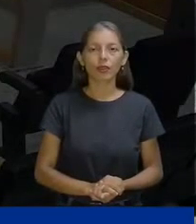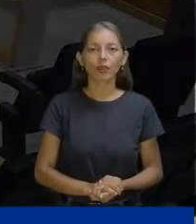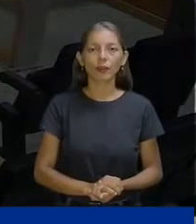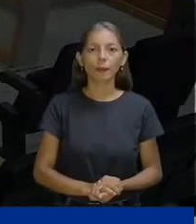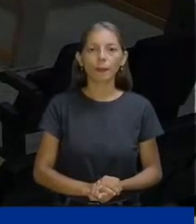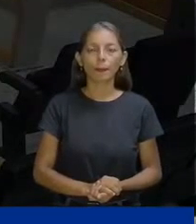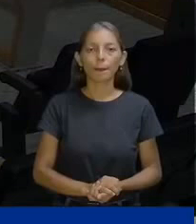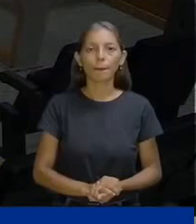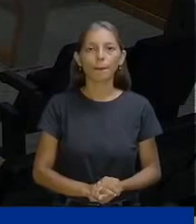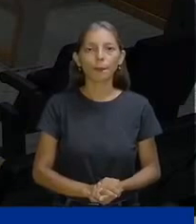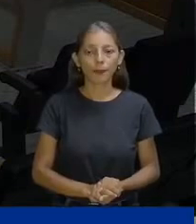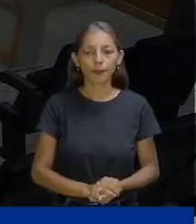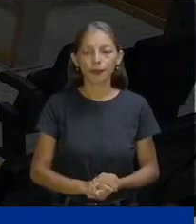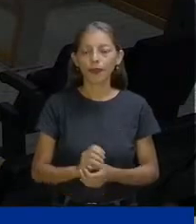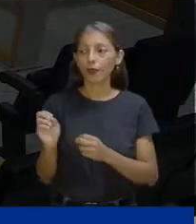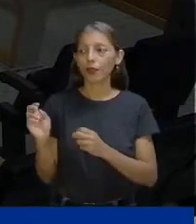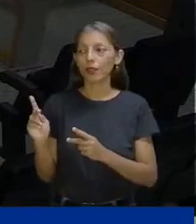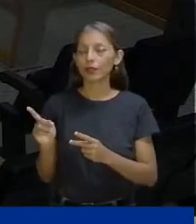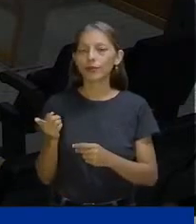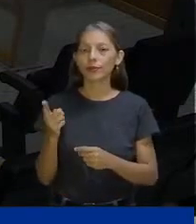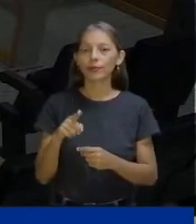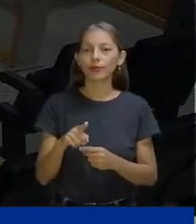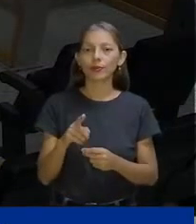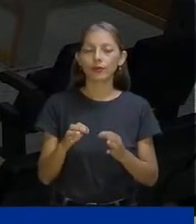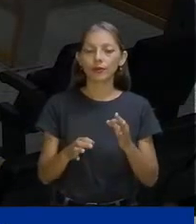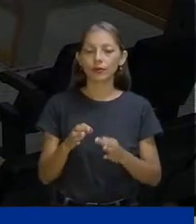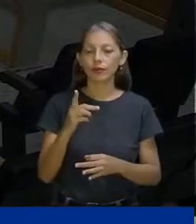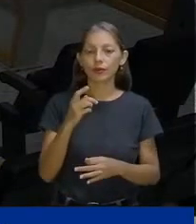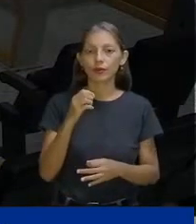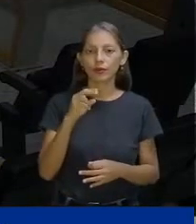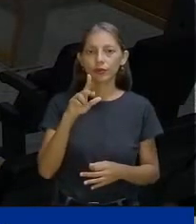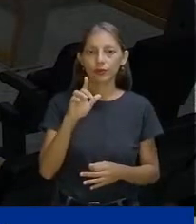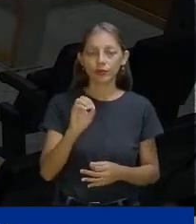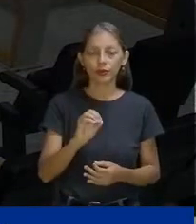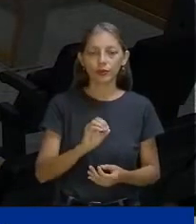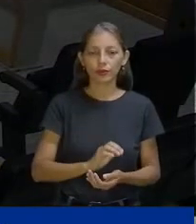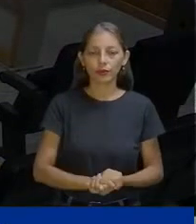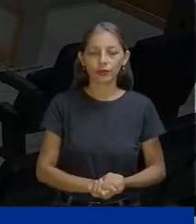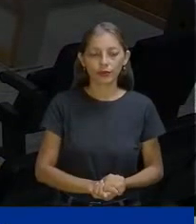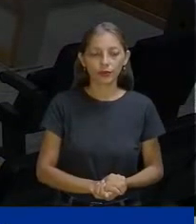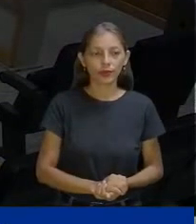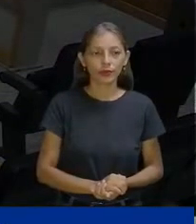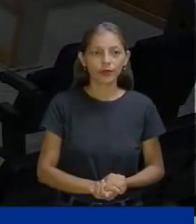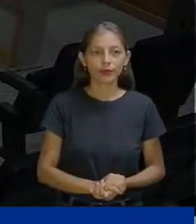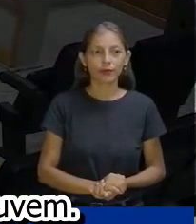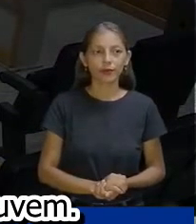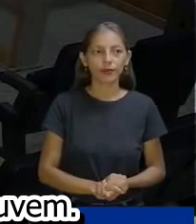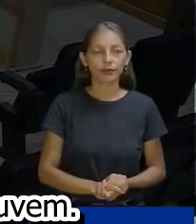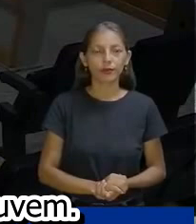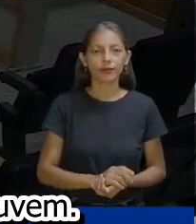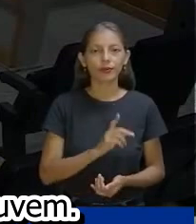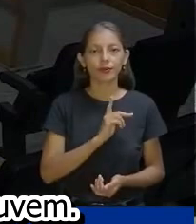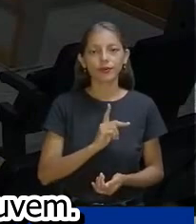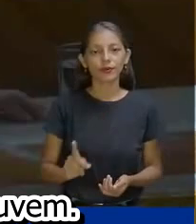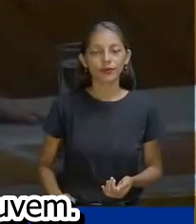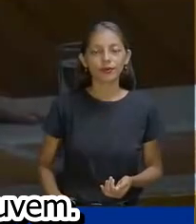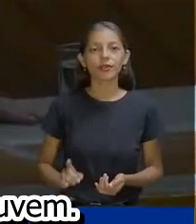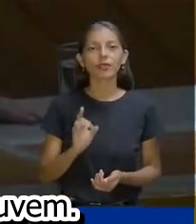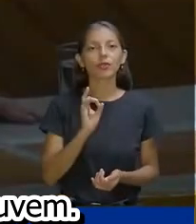Perfeito. Juiz Paulo Madeira. Senhor presidente, só para reforçar o convite que Vossa Excelência já fez,